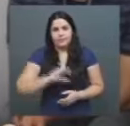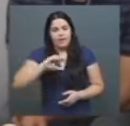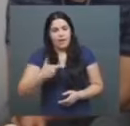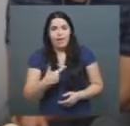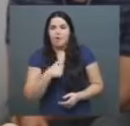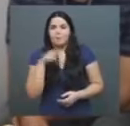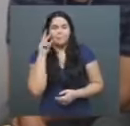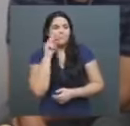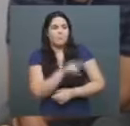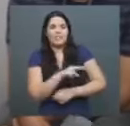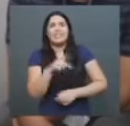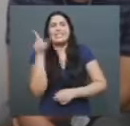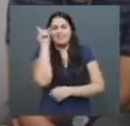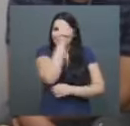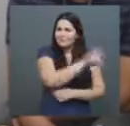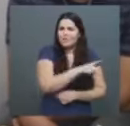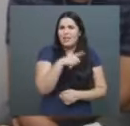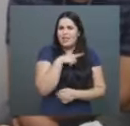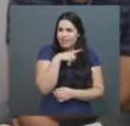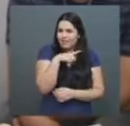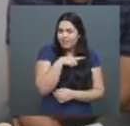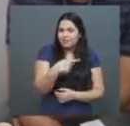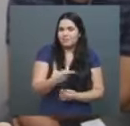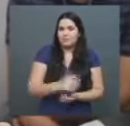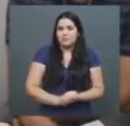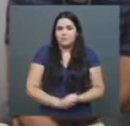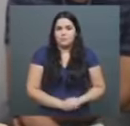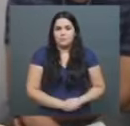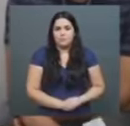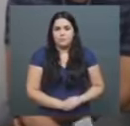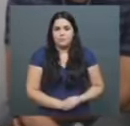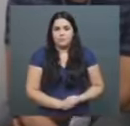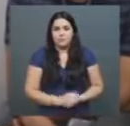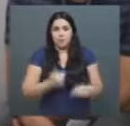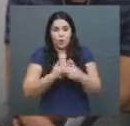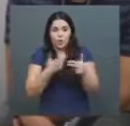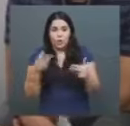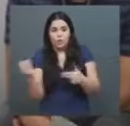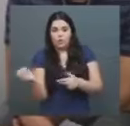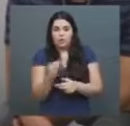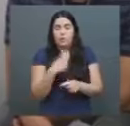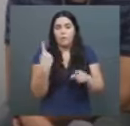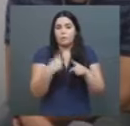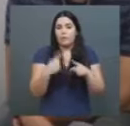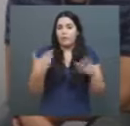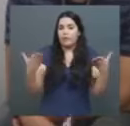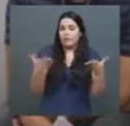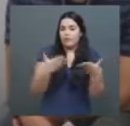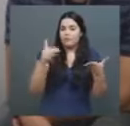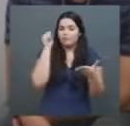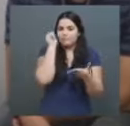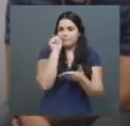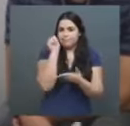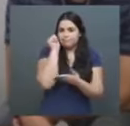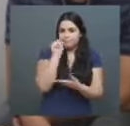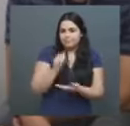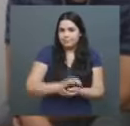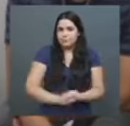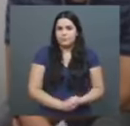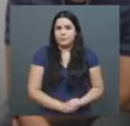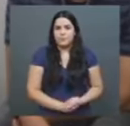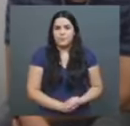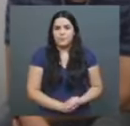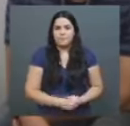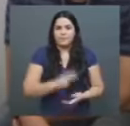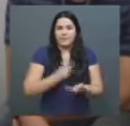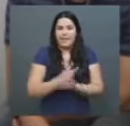deparar com muitas dificuldades, muita coisa nova. Porque agora uma menina, sempre